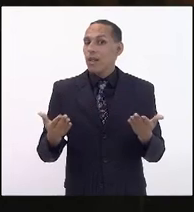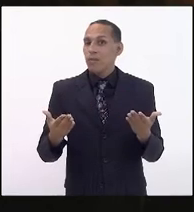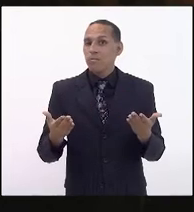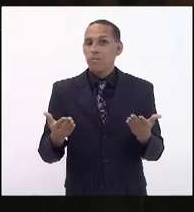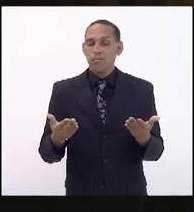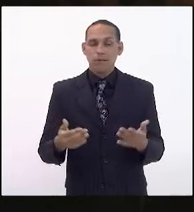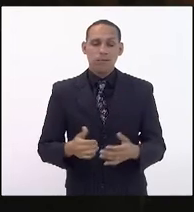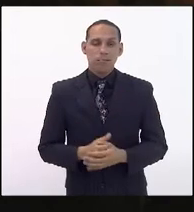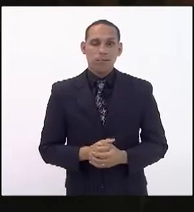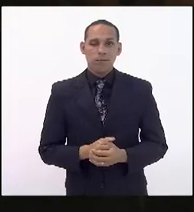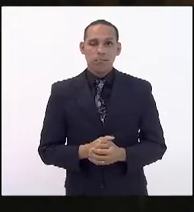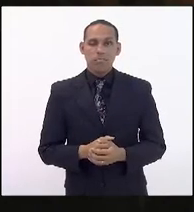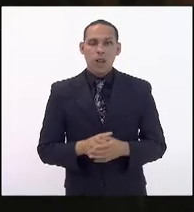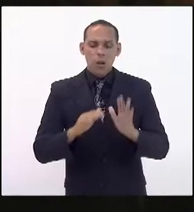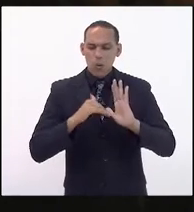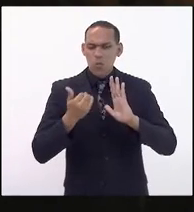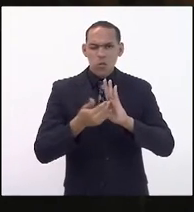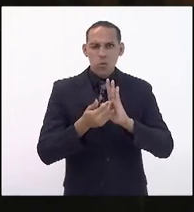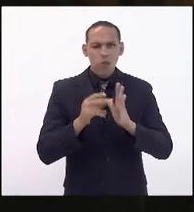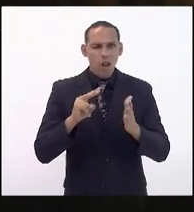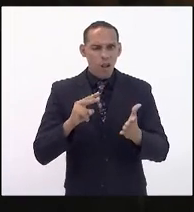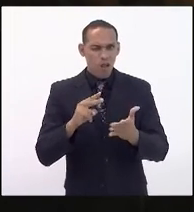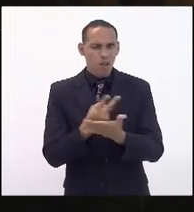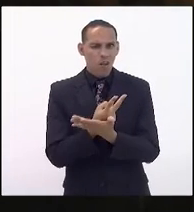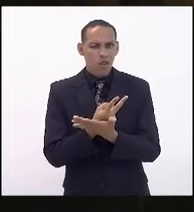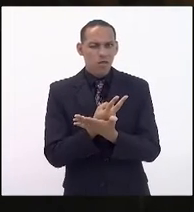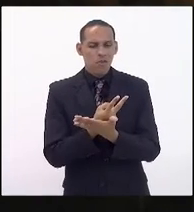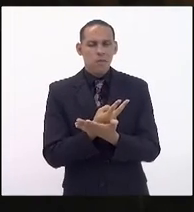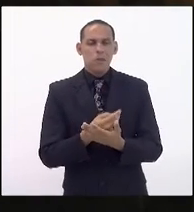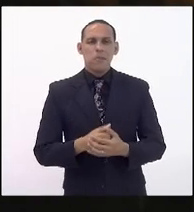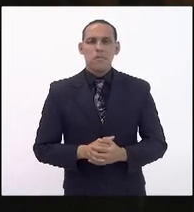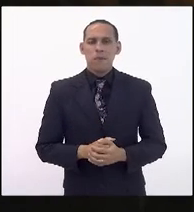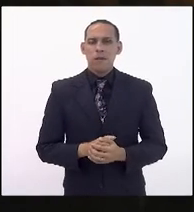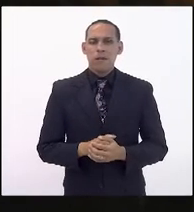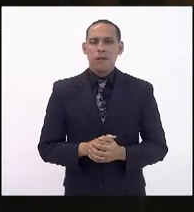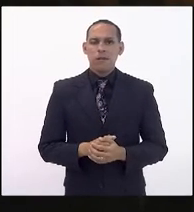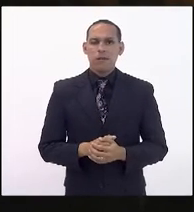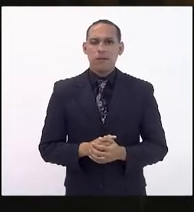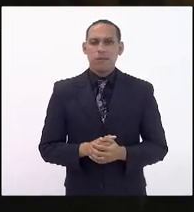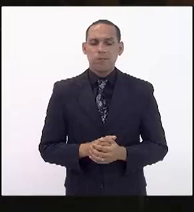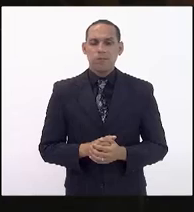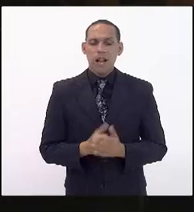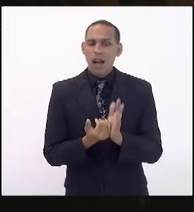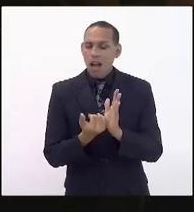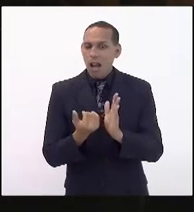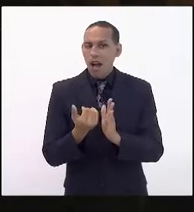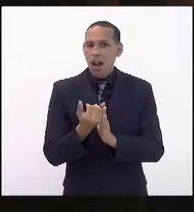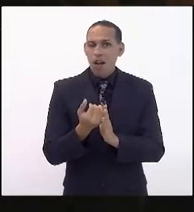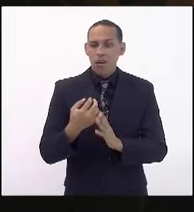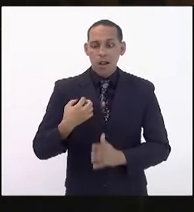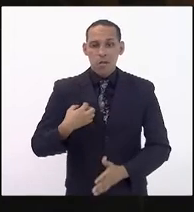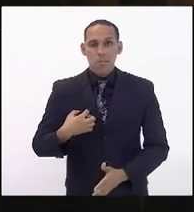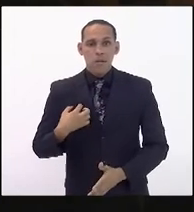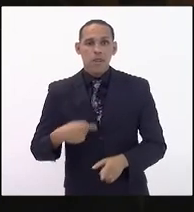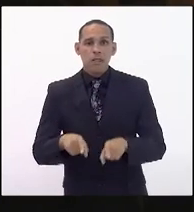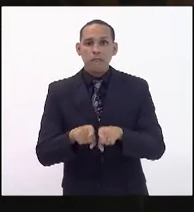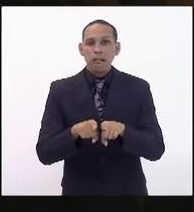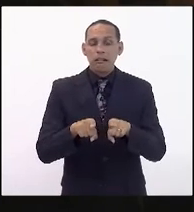é tudo aquilo que está ocorrendo mas ao mesmo tempo tá dizendo claramente